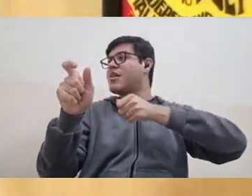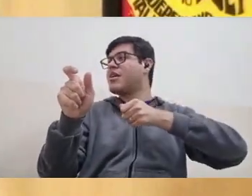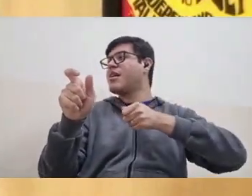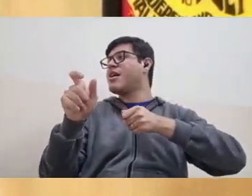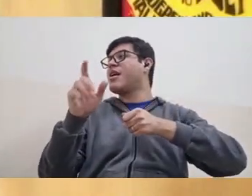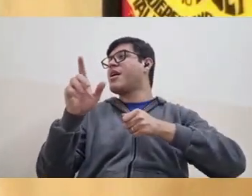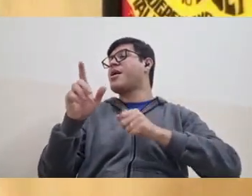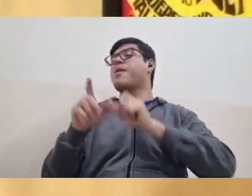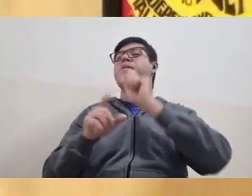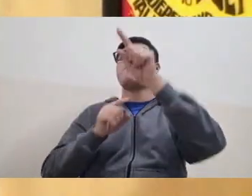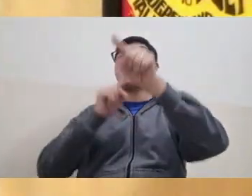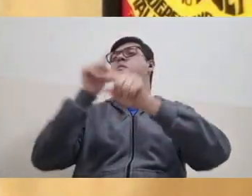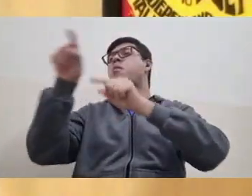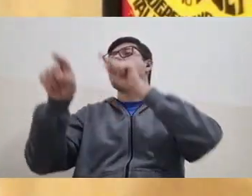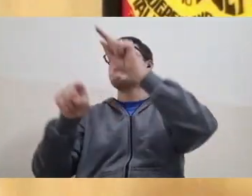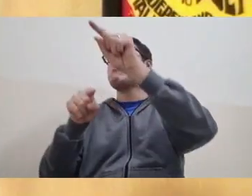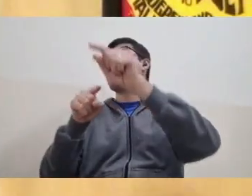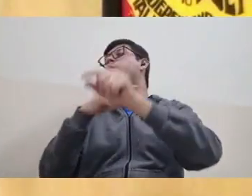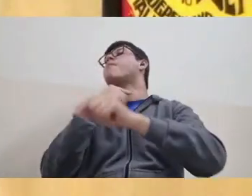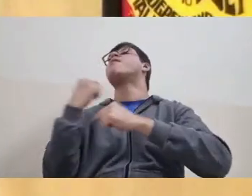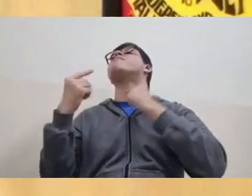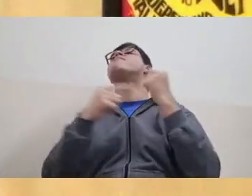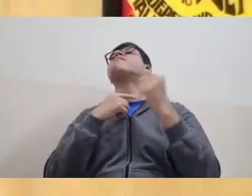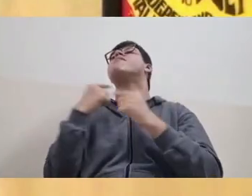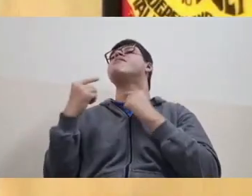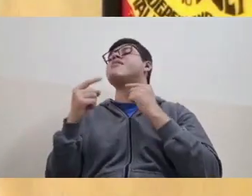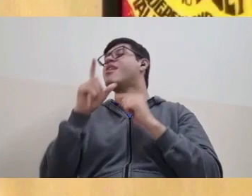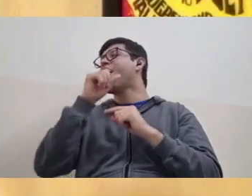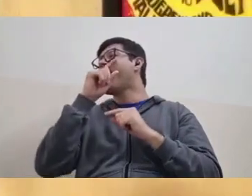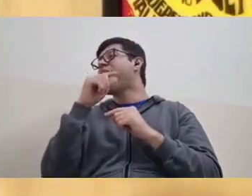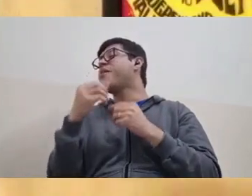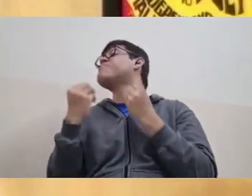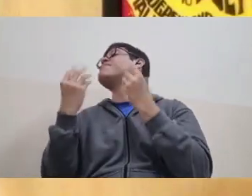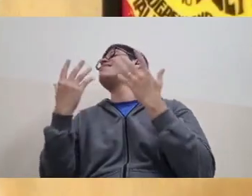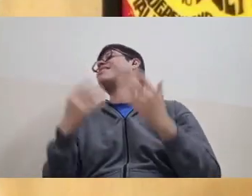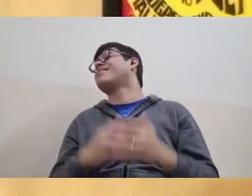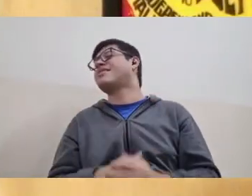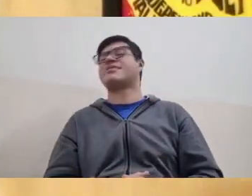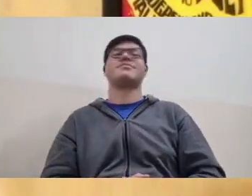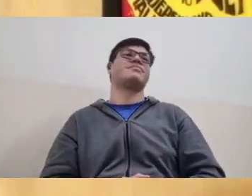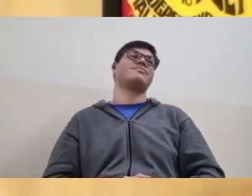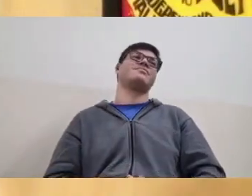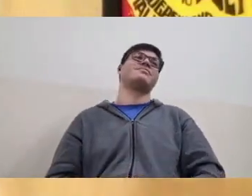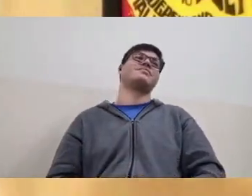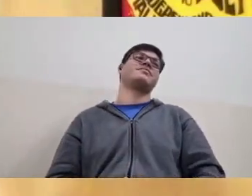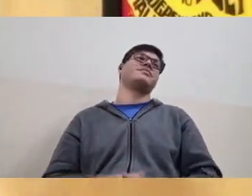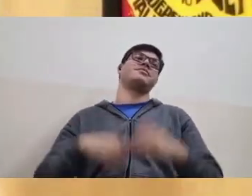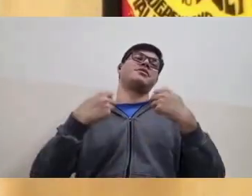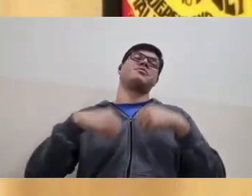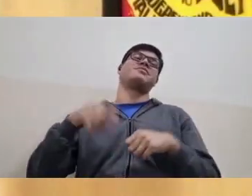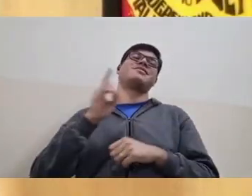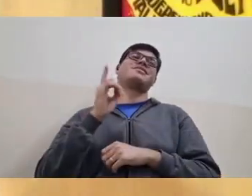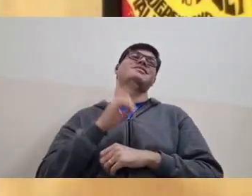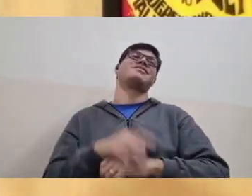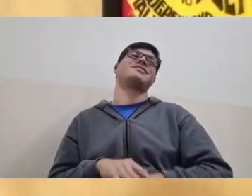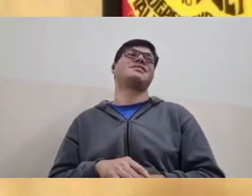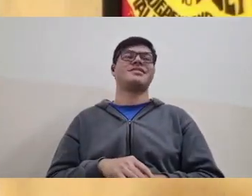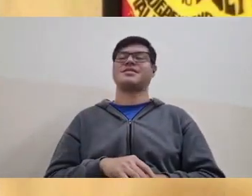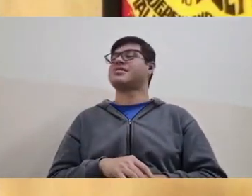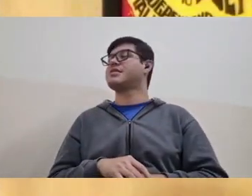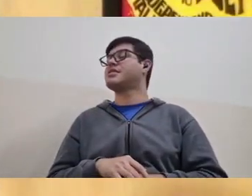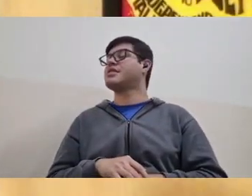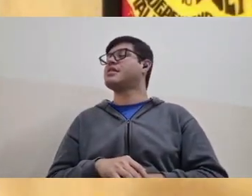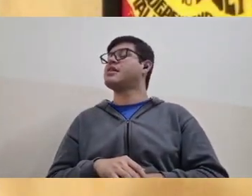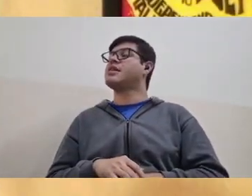o que é estilingue mais, molecada, né? Não sabe mais. Matar passarinho pra quê, né? Com certeza, não precisa disso. Bom,